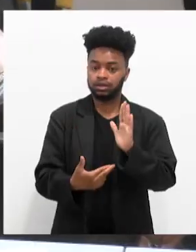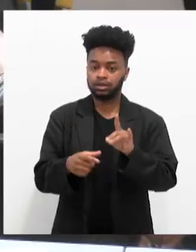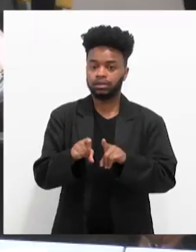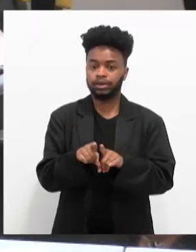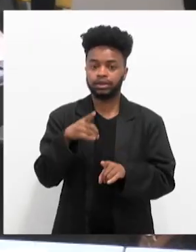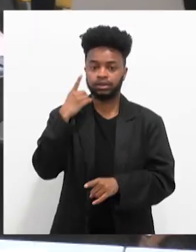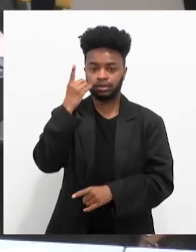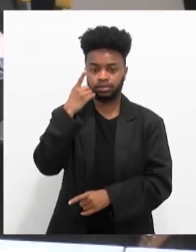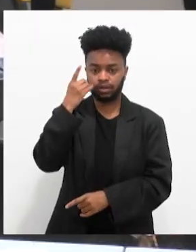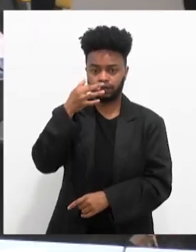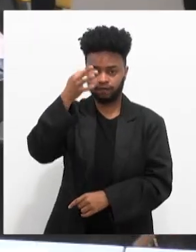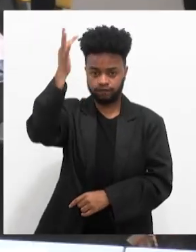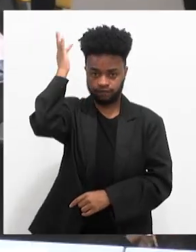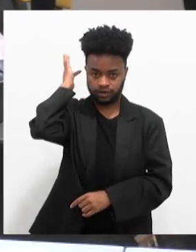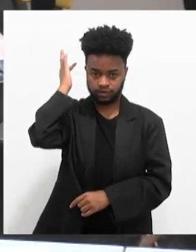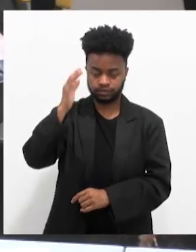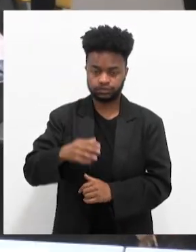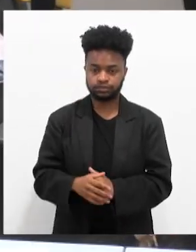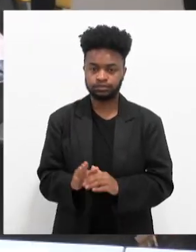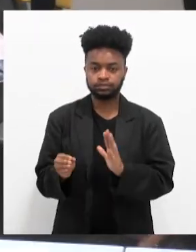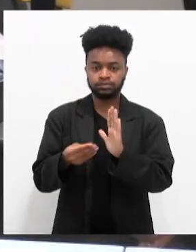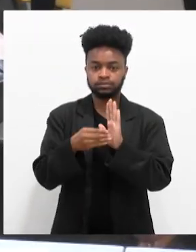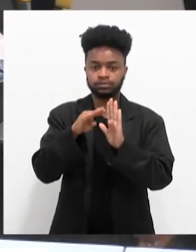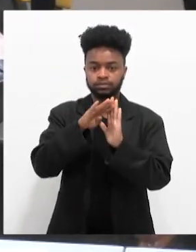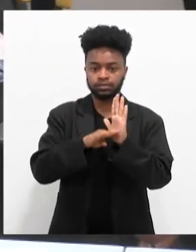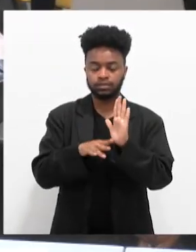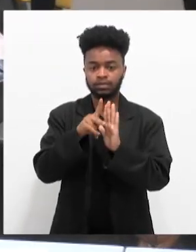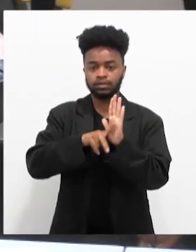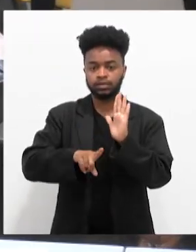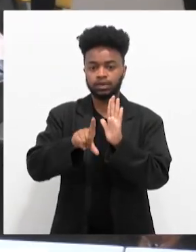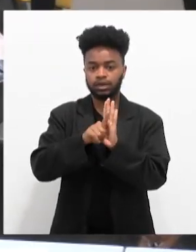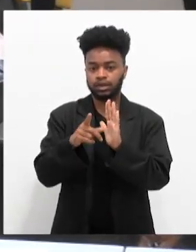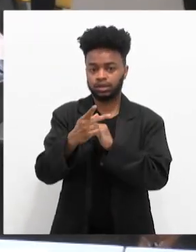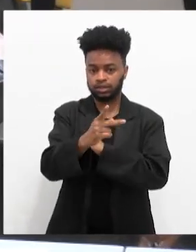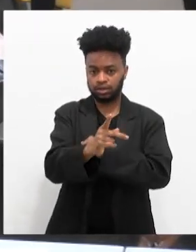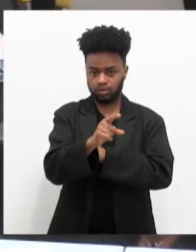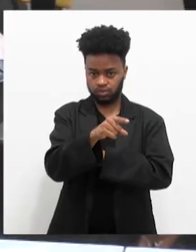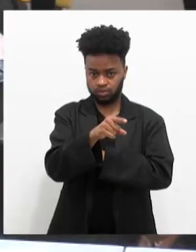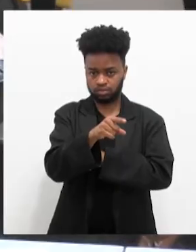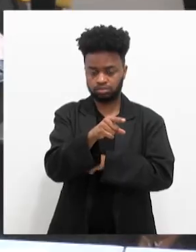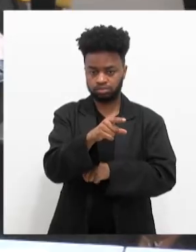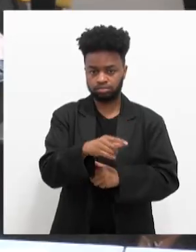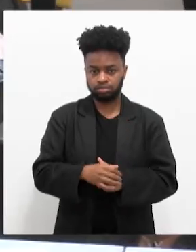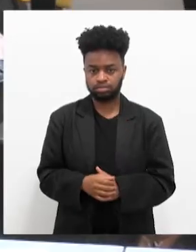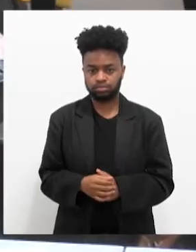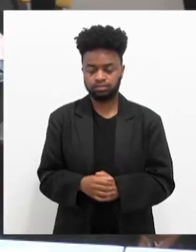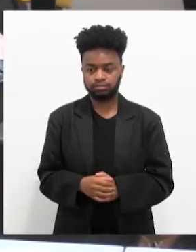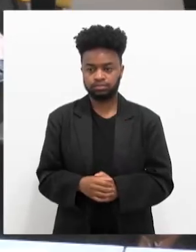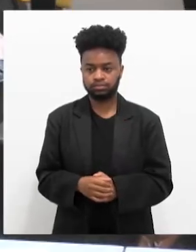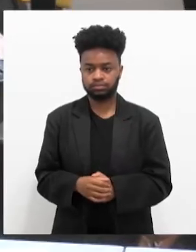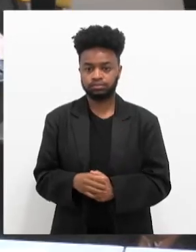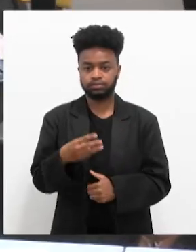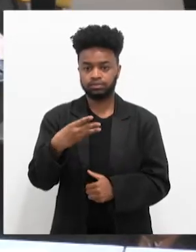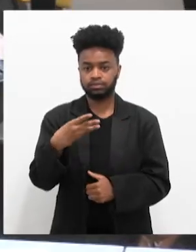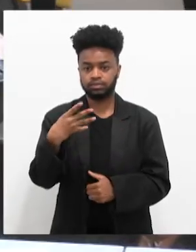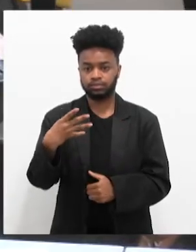Fred Pacheco, foi a pauta o projeto de lei de Vossa Excelência, o